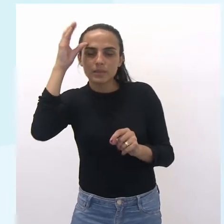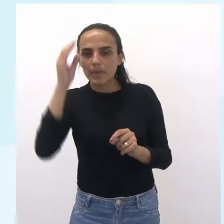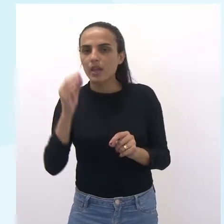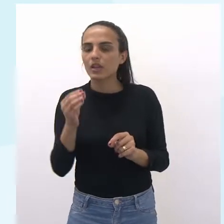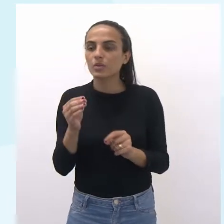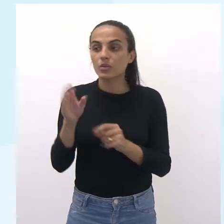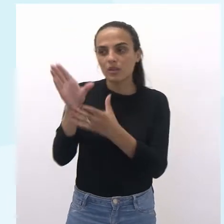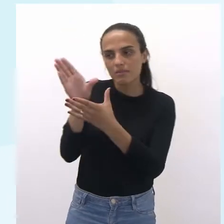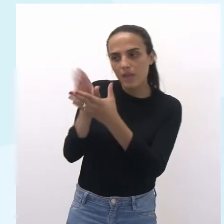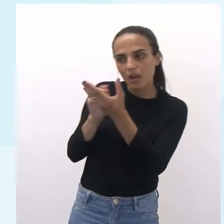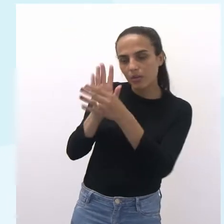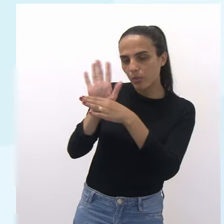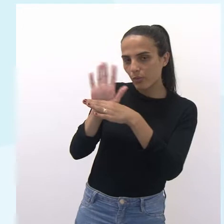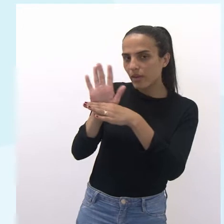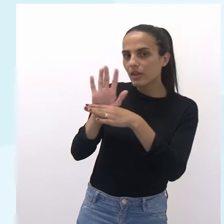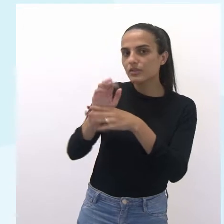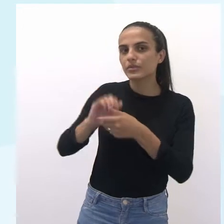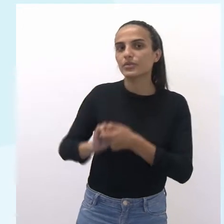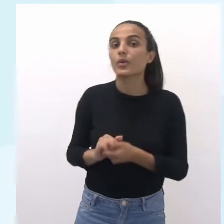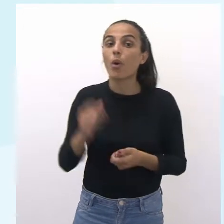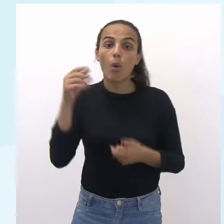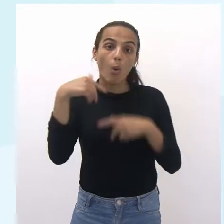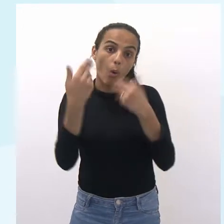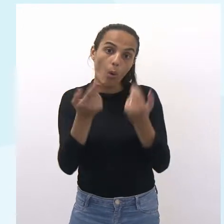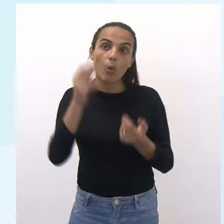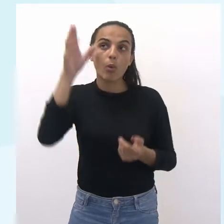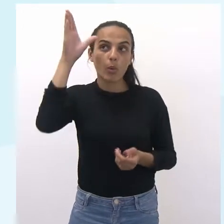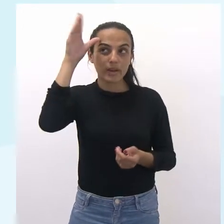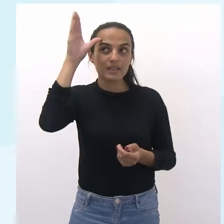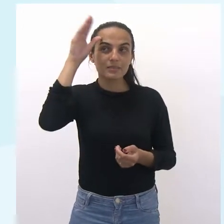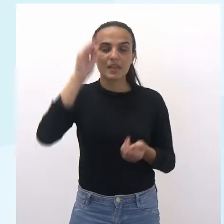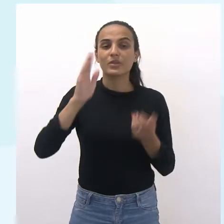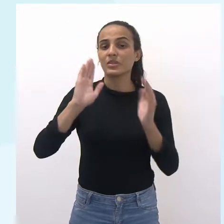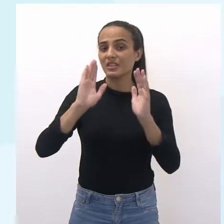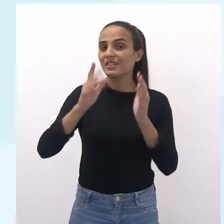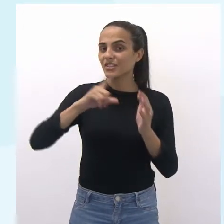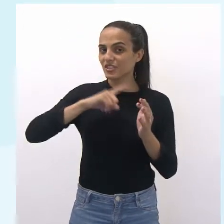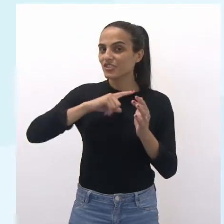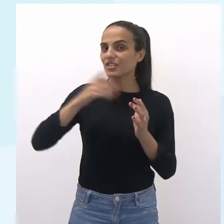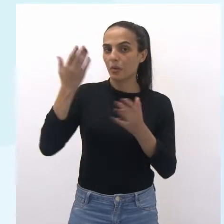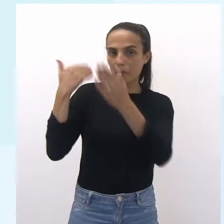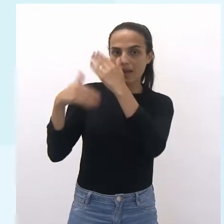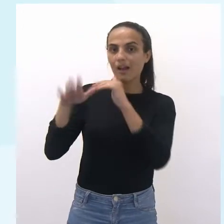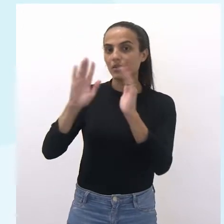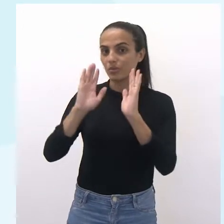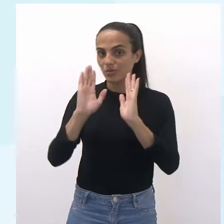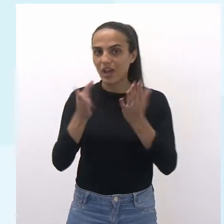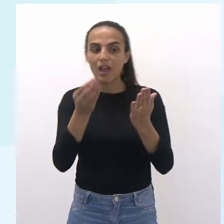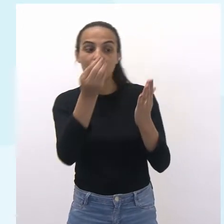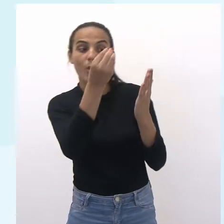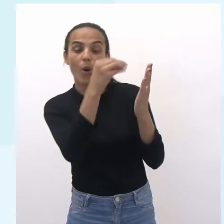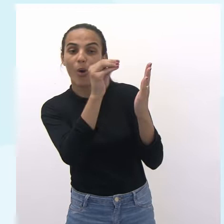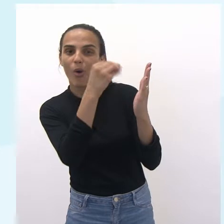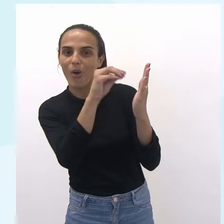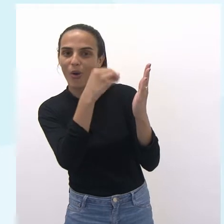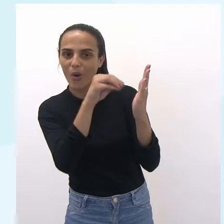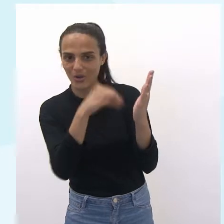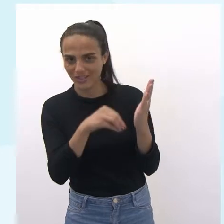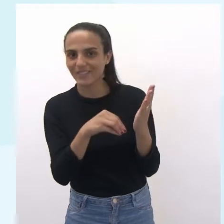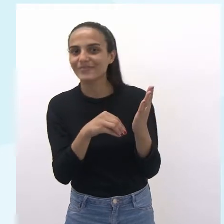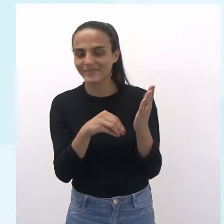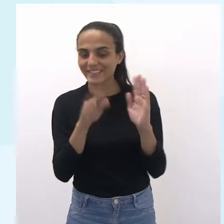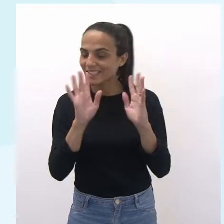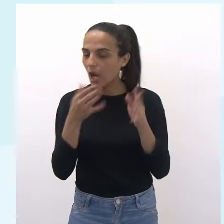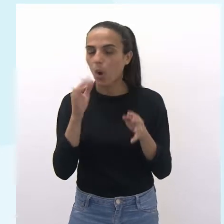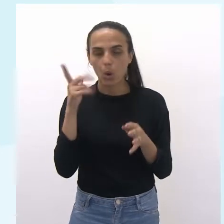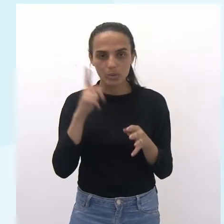do vídeo ou até mesmo conhecimentos já prévios sobre aquele assunto. Então, uma dica, né, que eu já